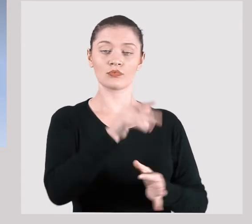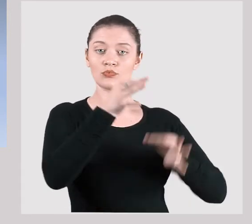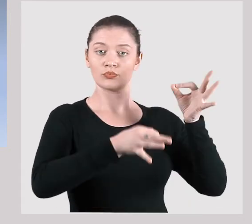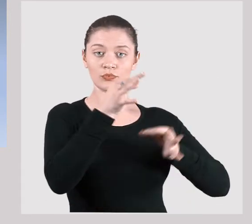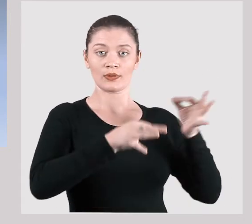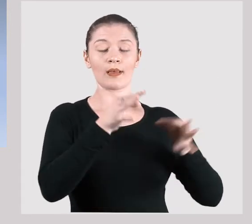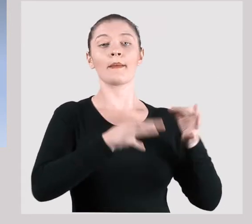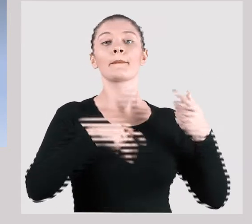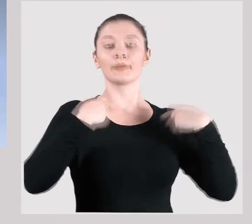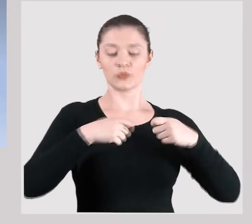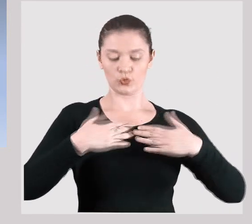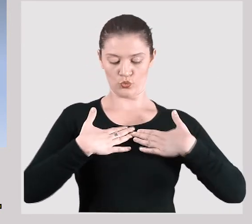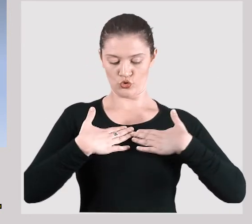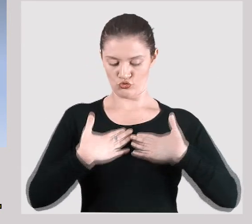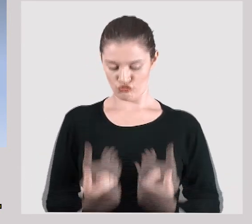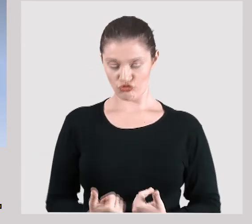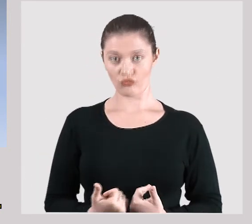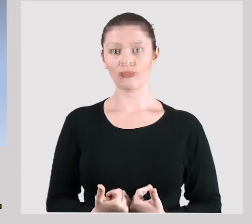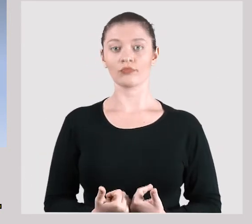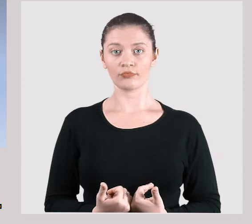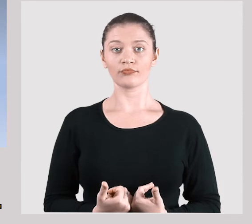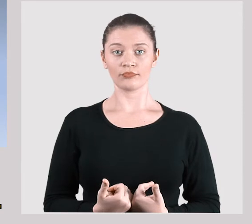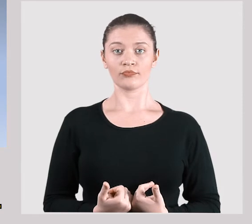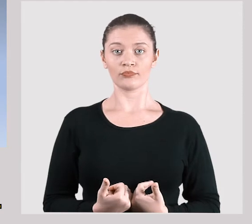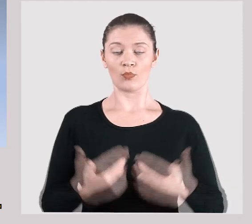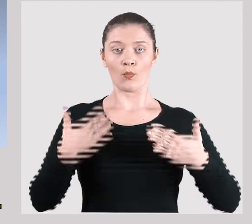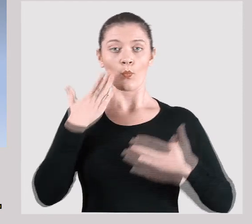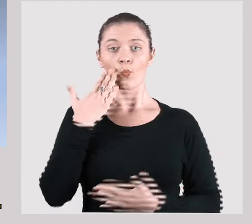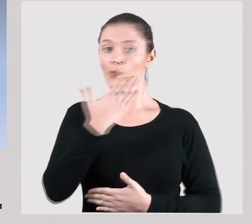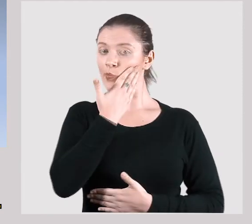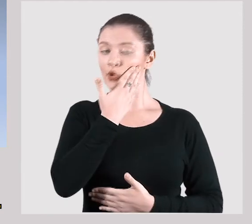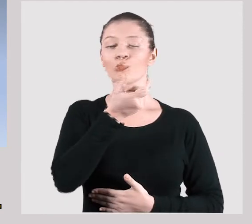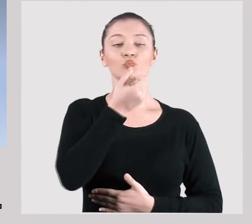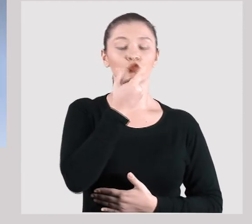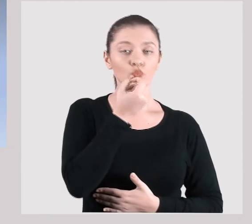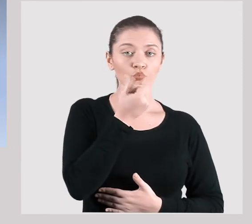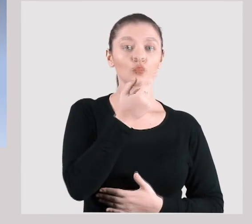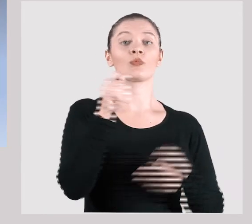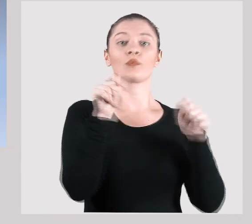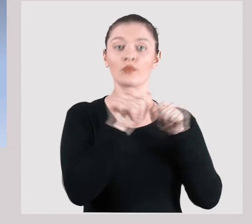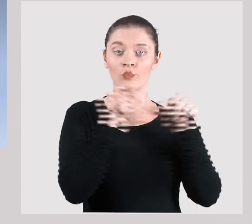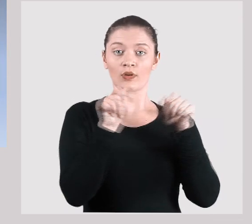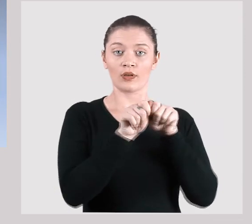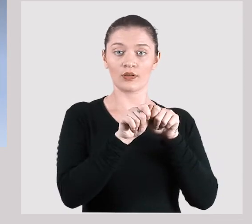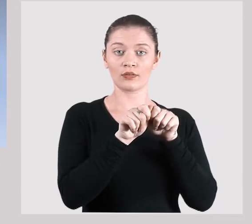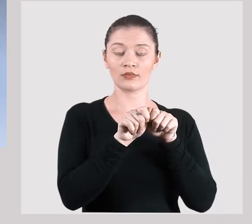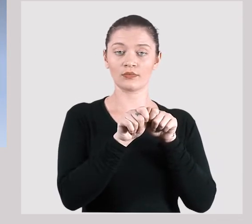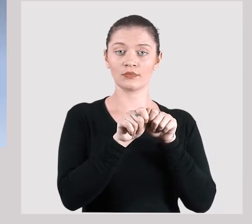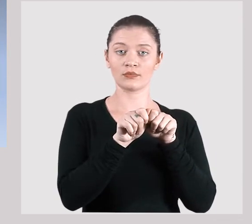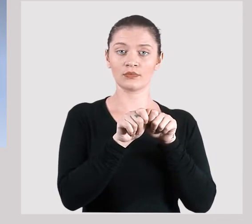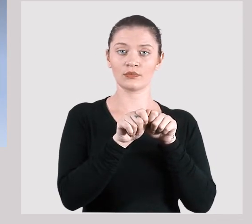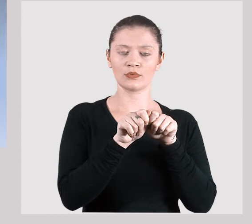seios removidos e aos 16 anos ela fez o tratamento hormonal. Ela disse que foi feita só